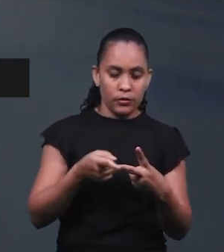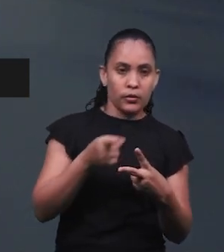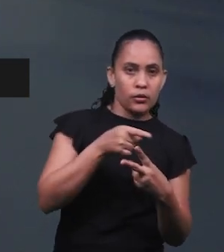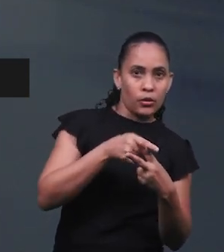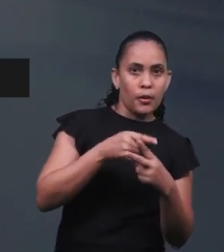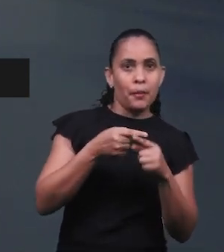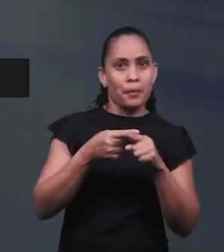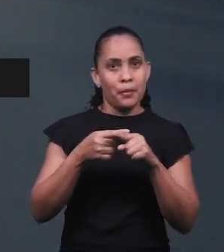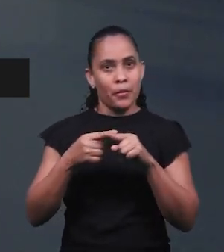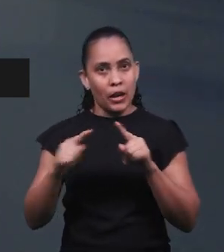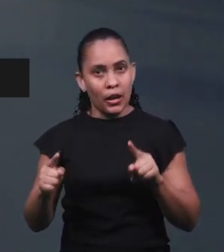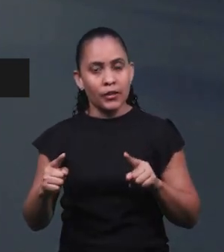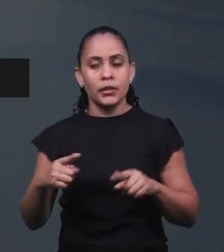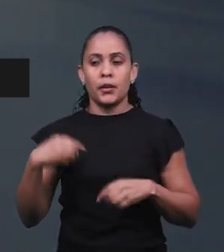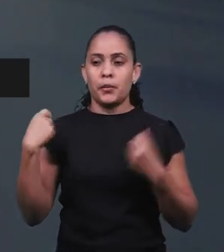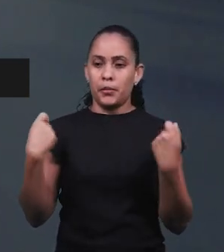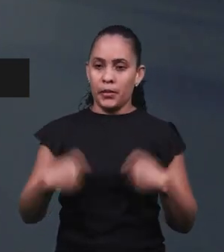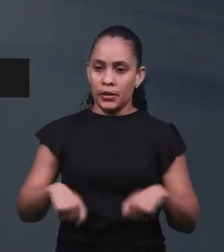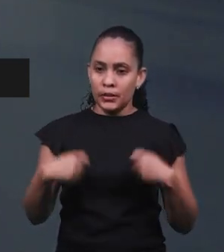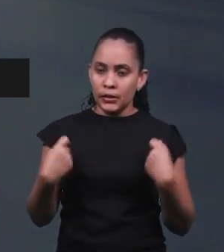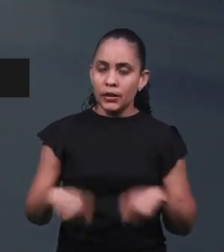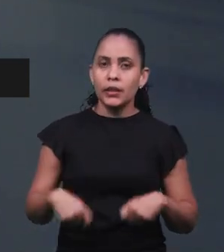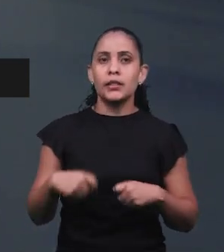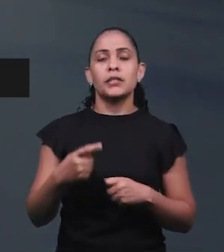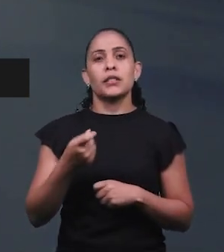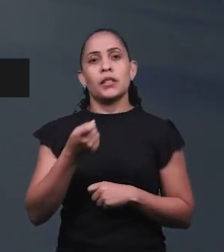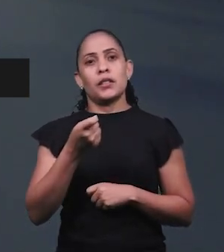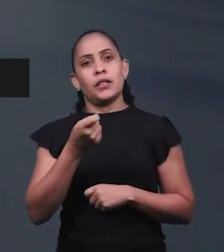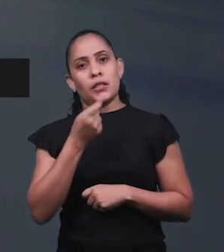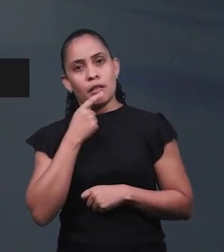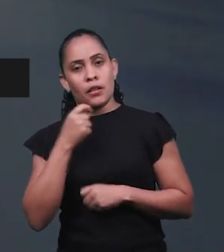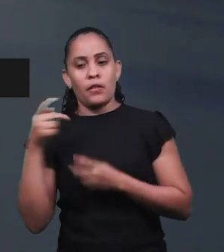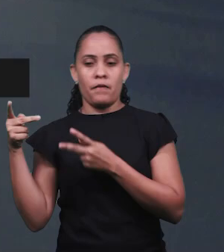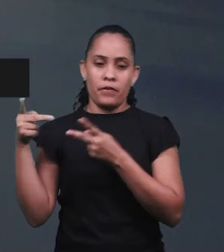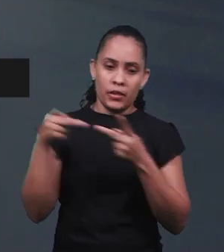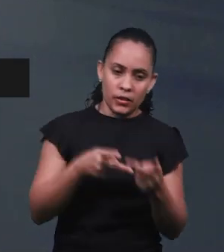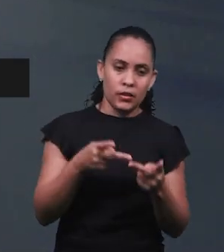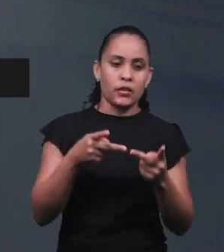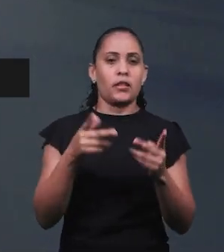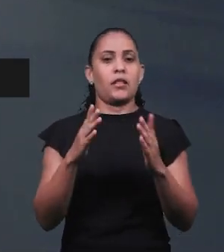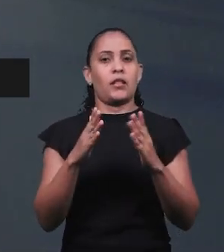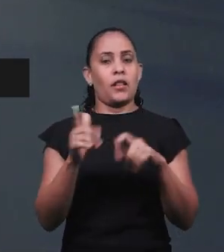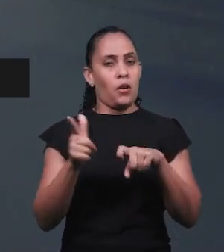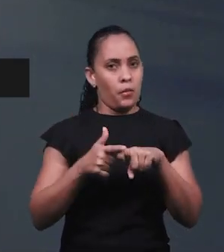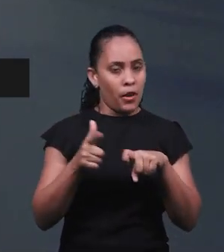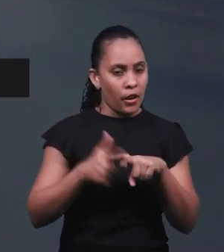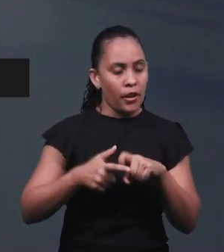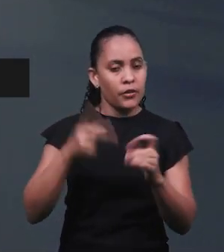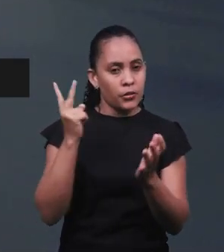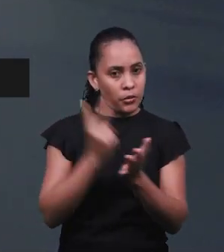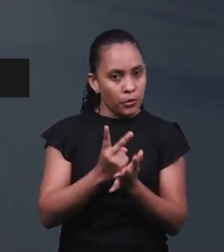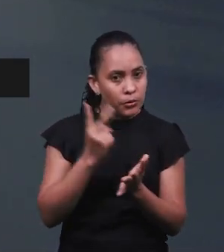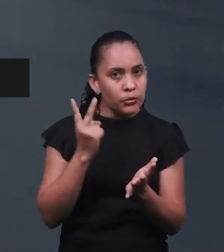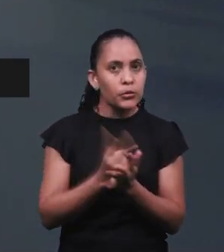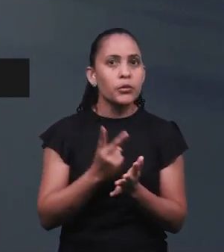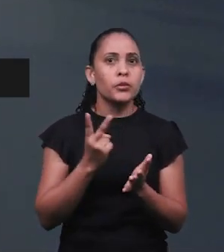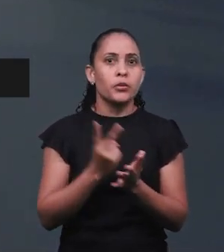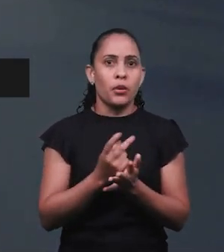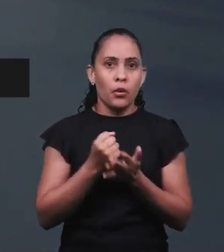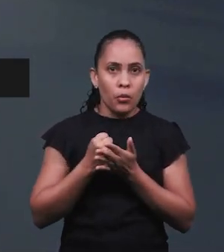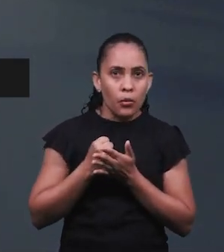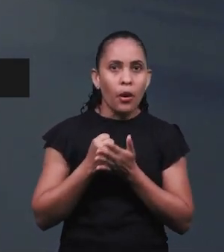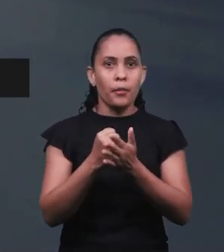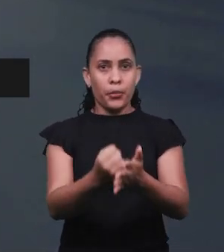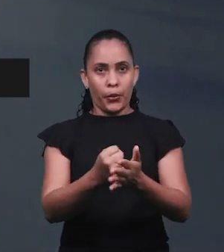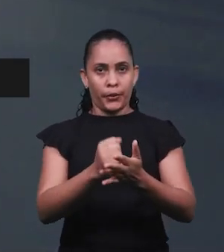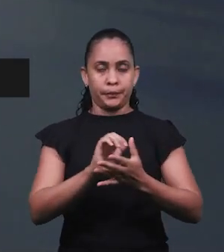ele precisa das drogas imunossupressoras, da visita ao médico para continuar a consulta, então também é um